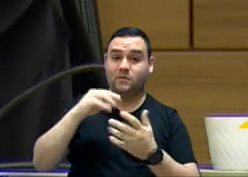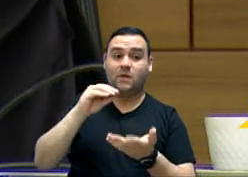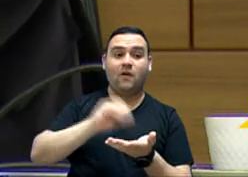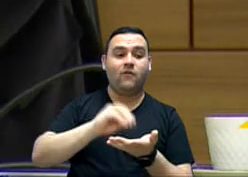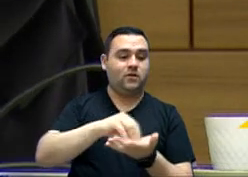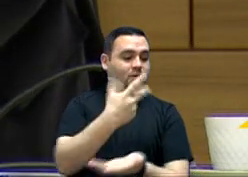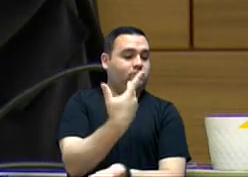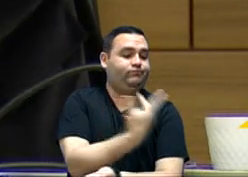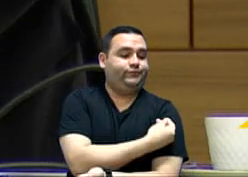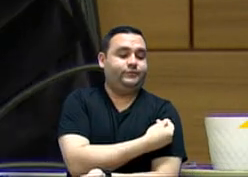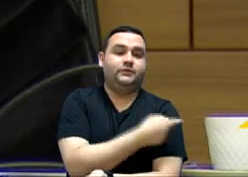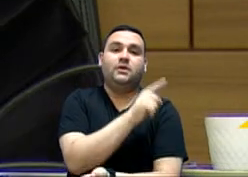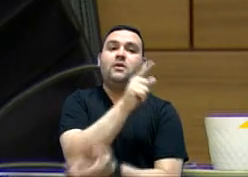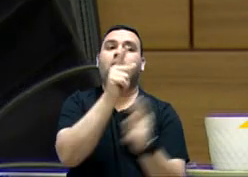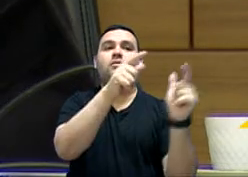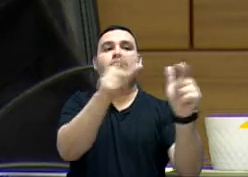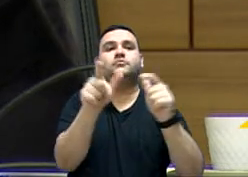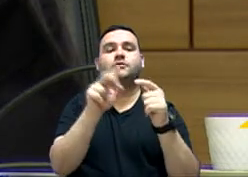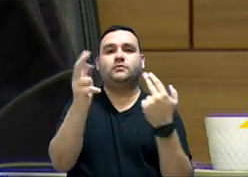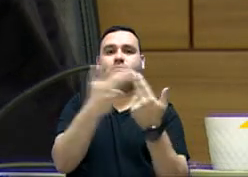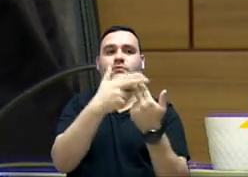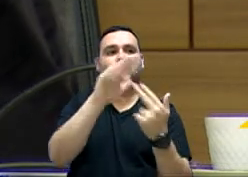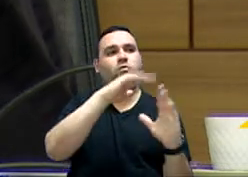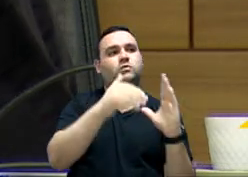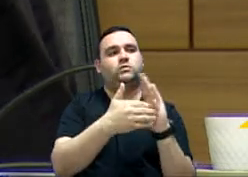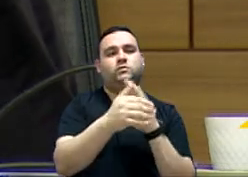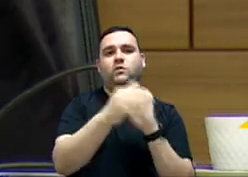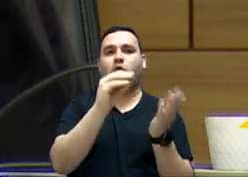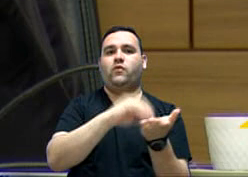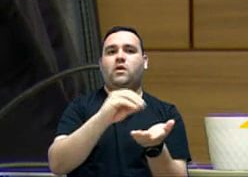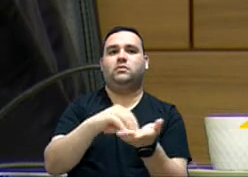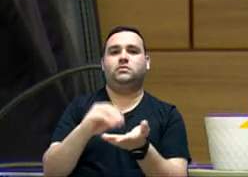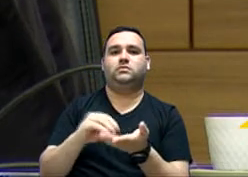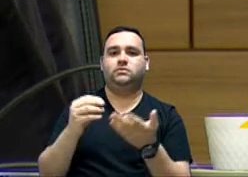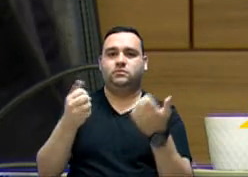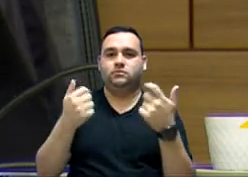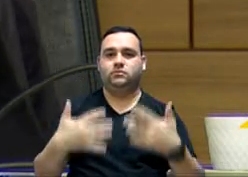falta de vacina nas unidades básicas de saúde. Vereador?